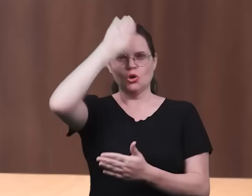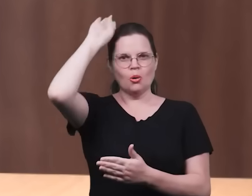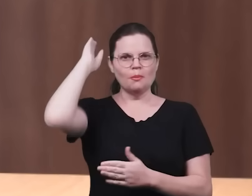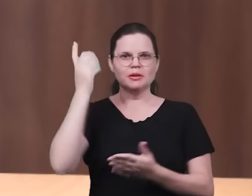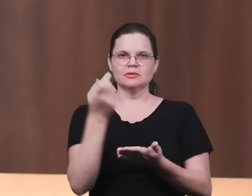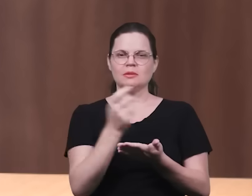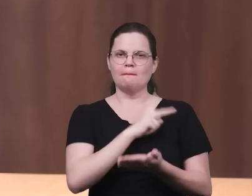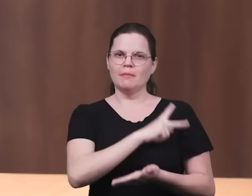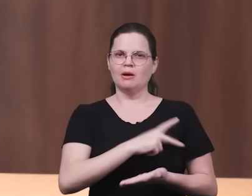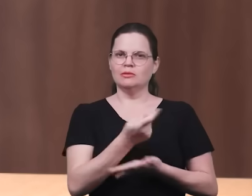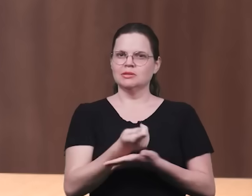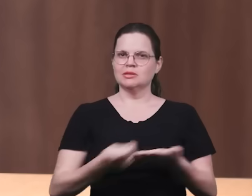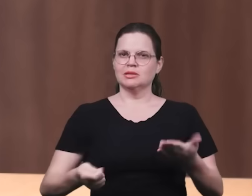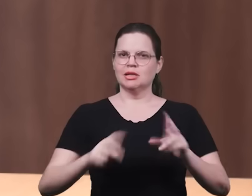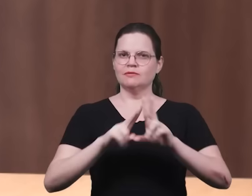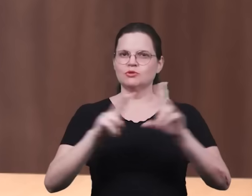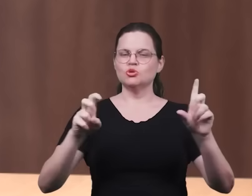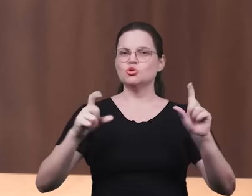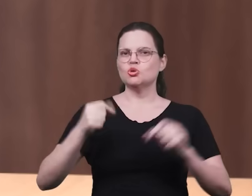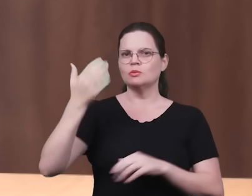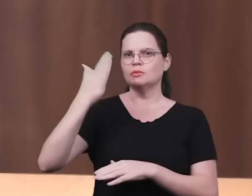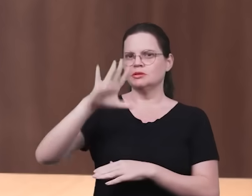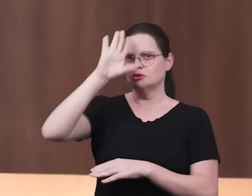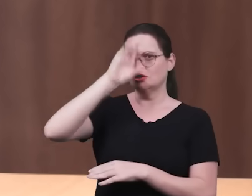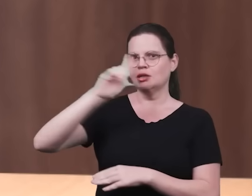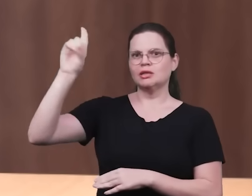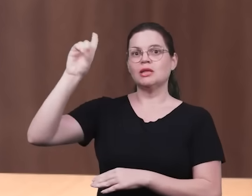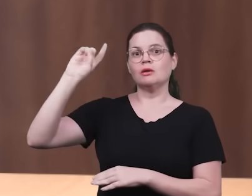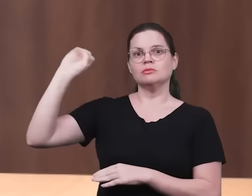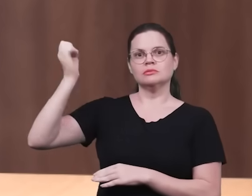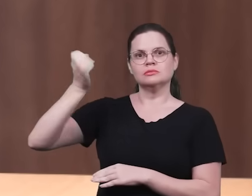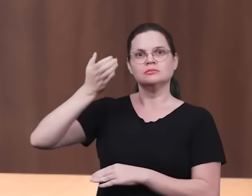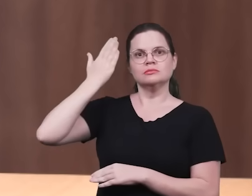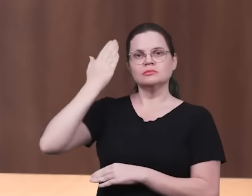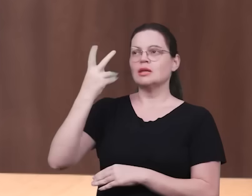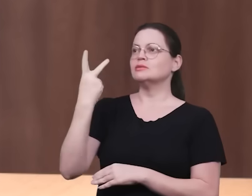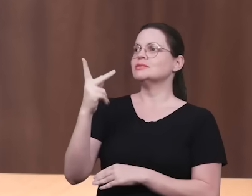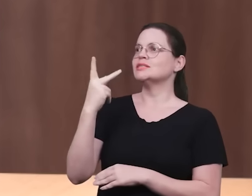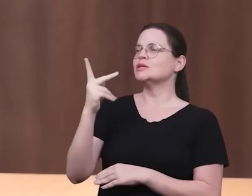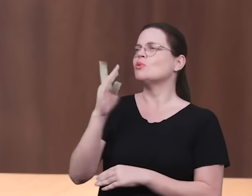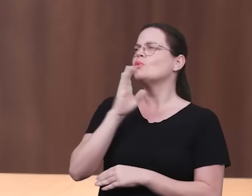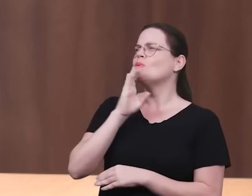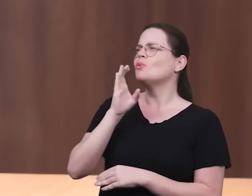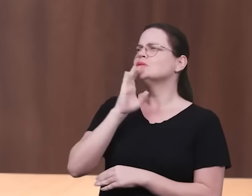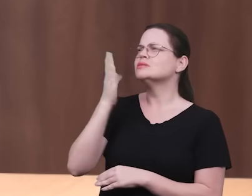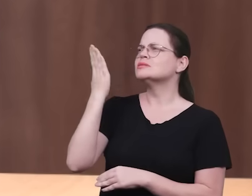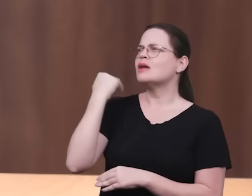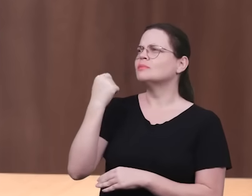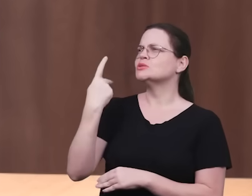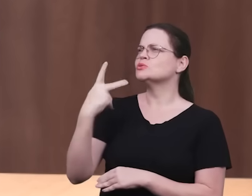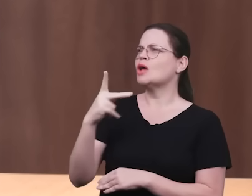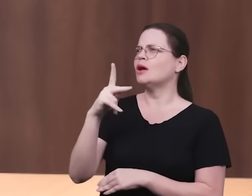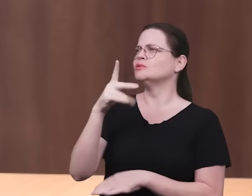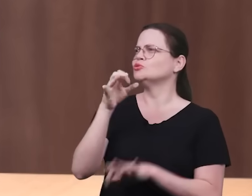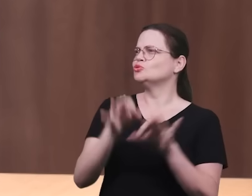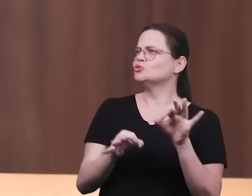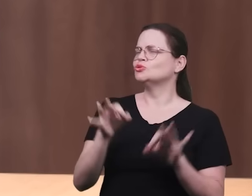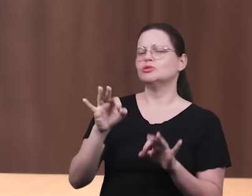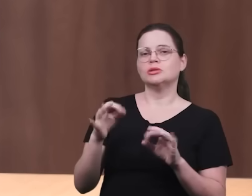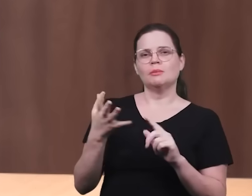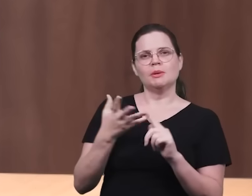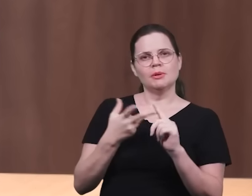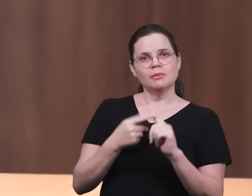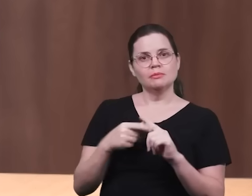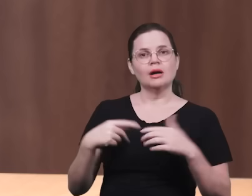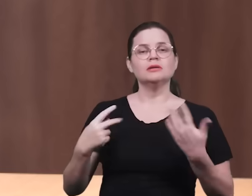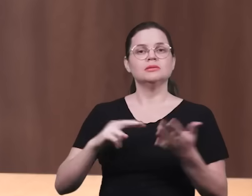Paulo fala do conhecimento de Deus, tão inescrutáveis são os seus juízos, sondáveis